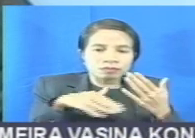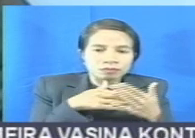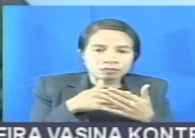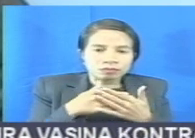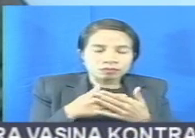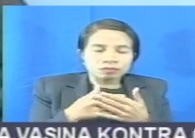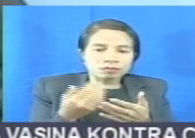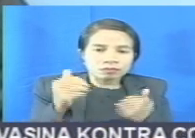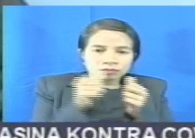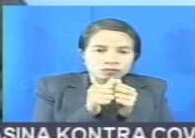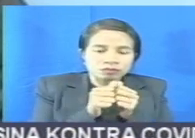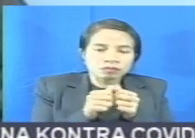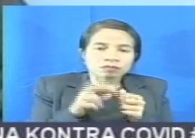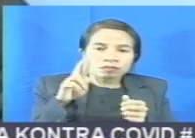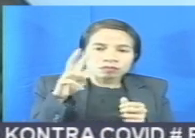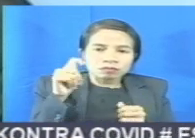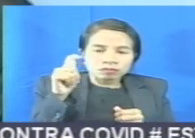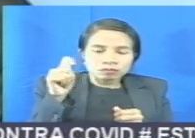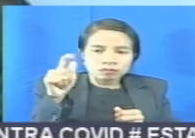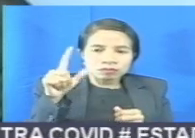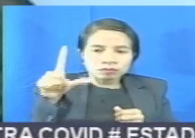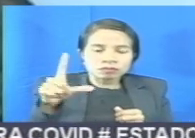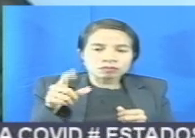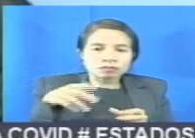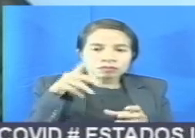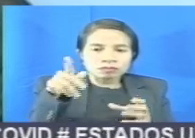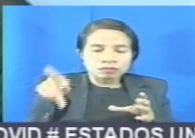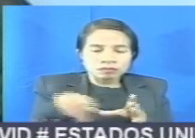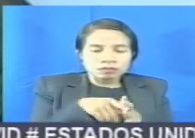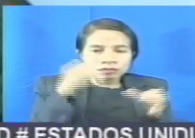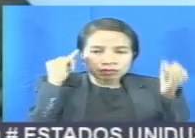Leste e te filhicas be estúdio central e te telgai colidili o da companhia informação selo. Kalandiak.